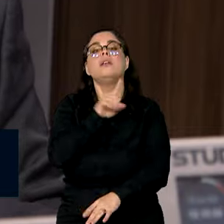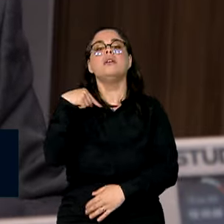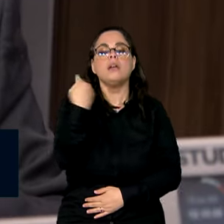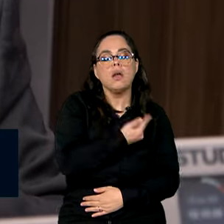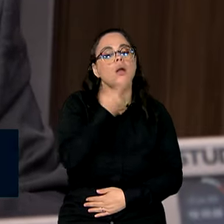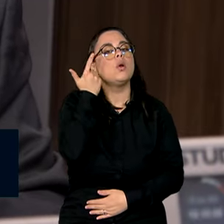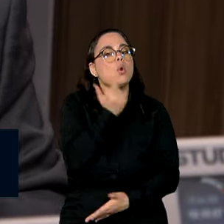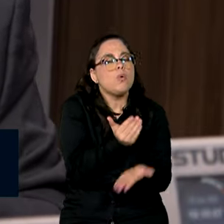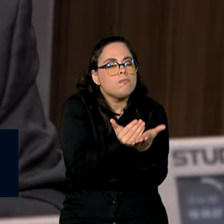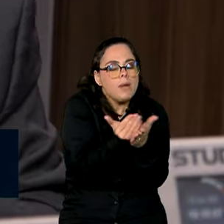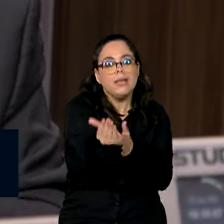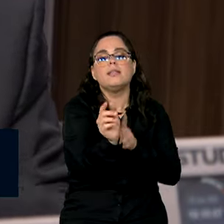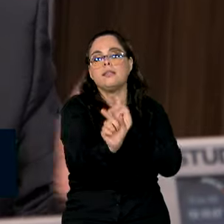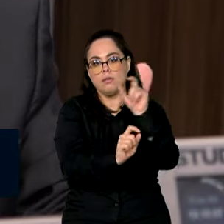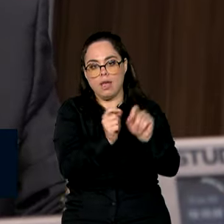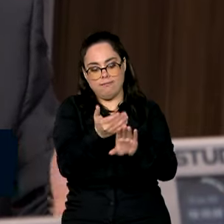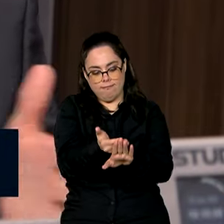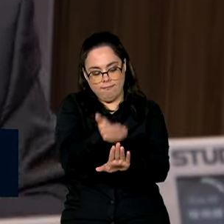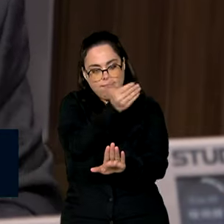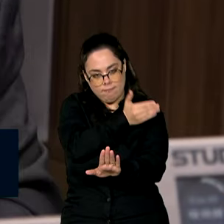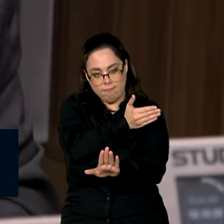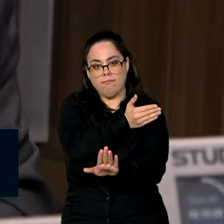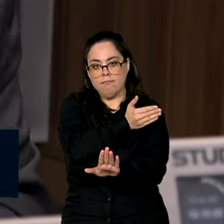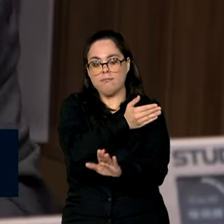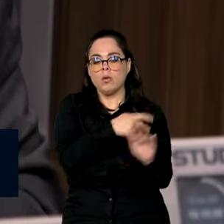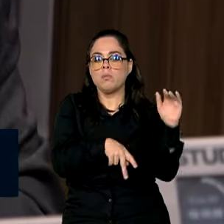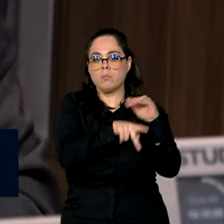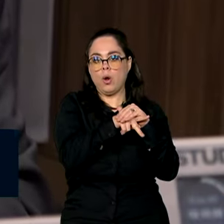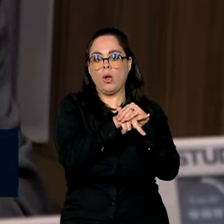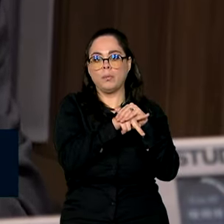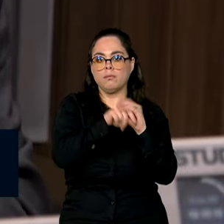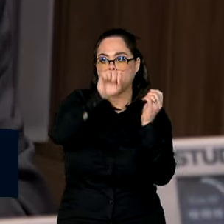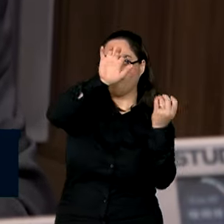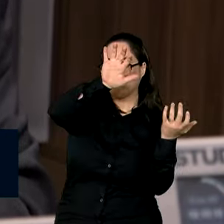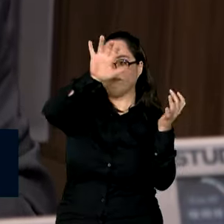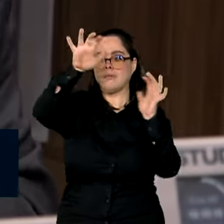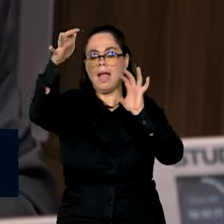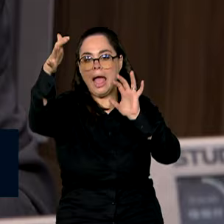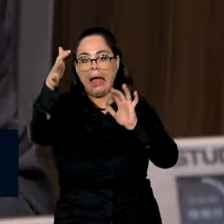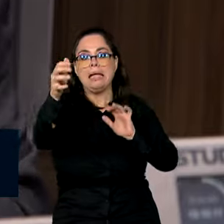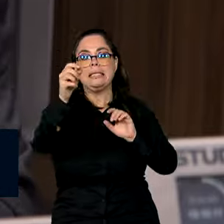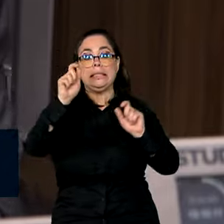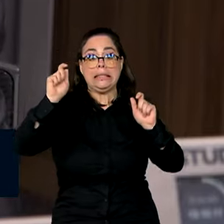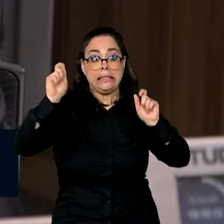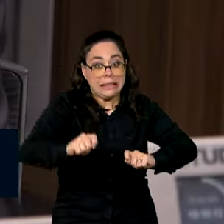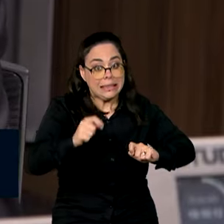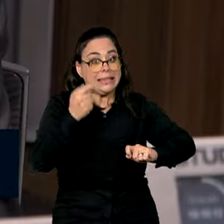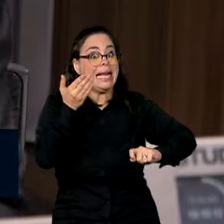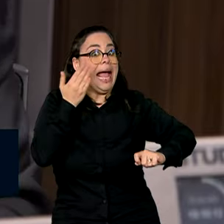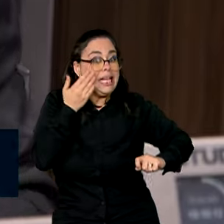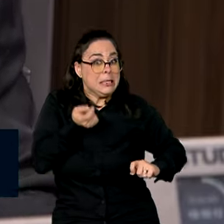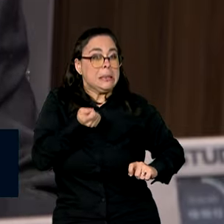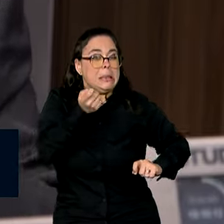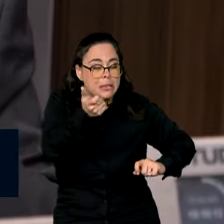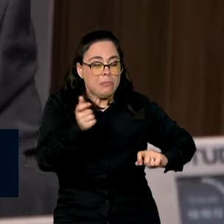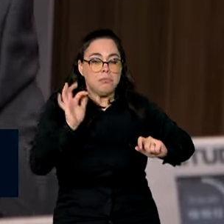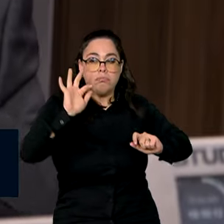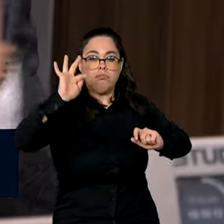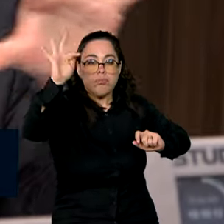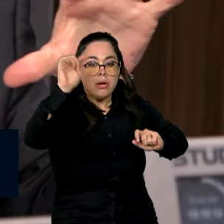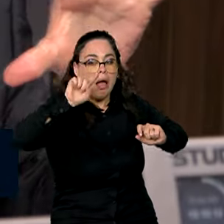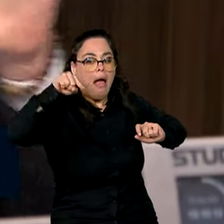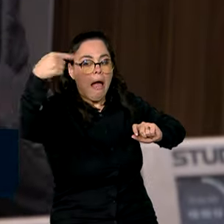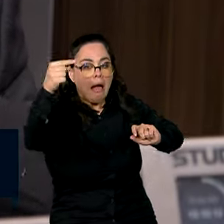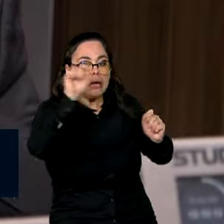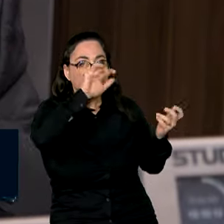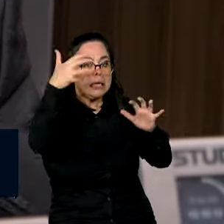começa eh eh anterior a esse ao Desastre potencial que pode acontecer a gente faz reuniões com os